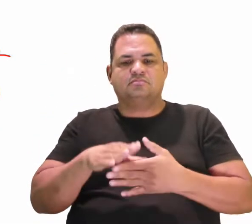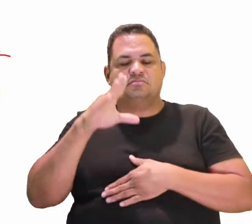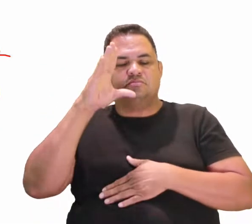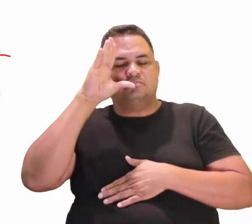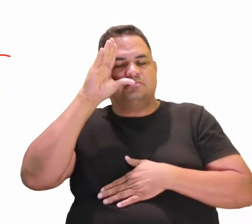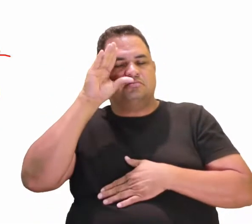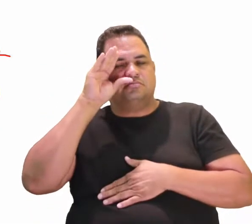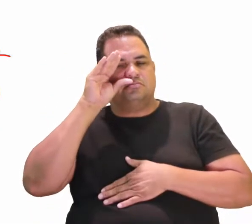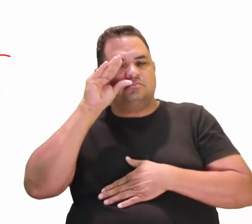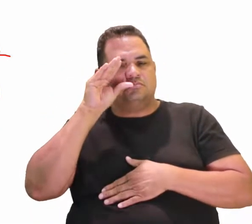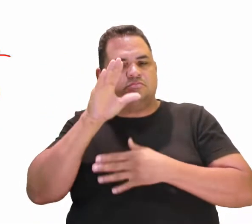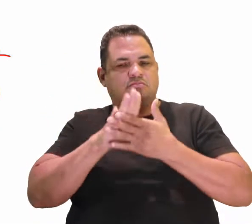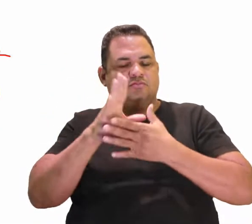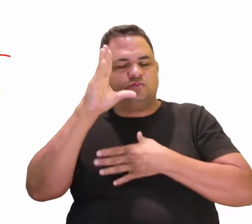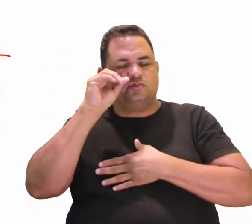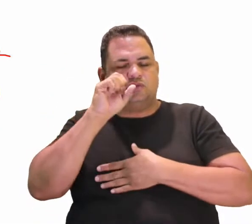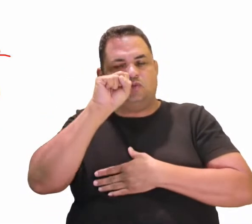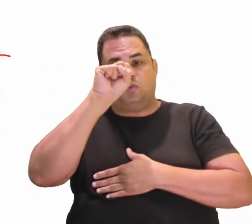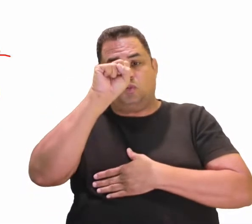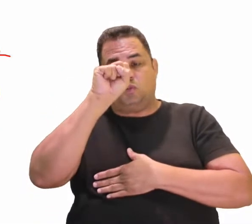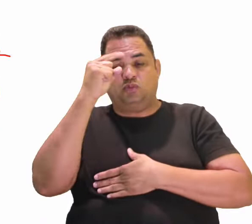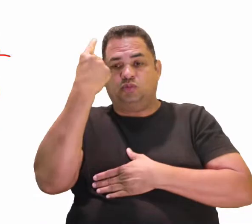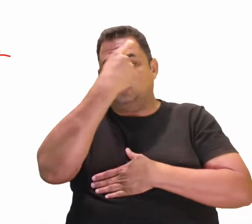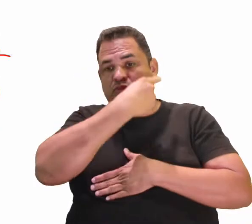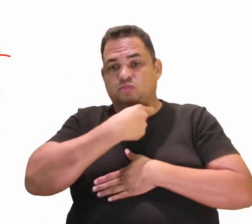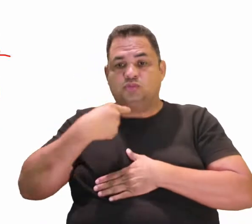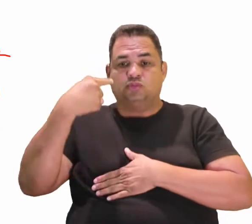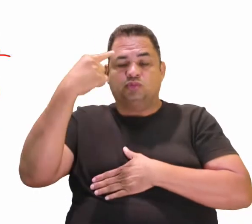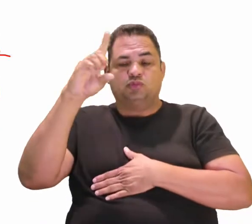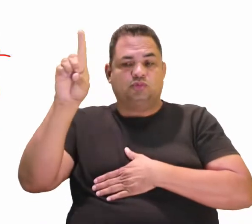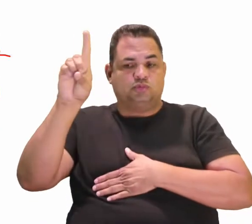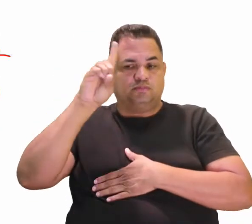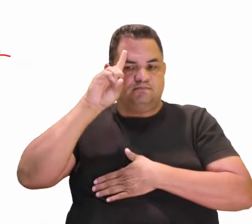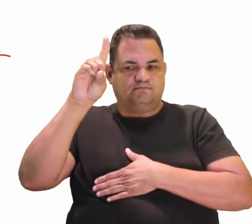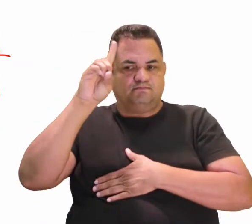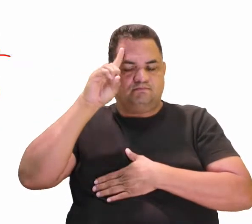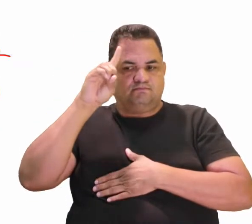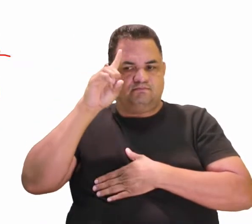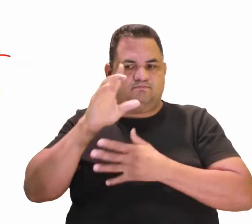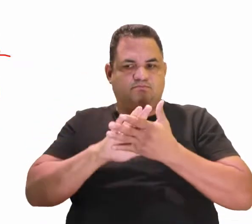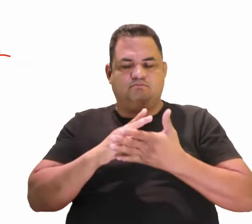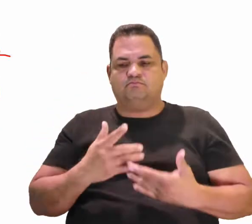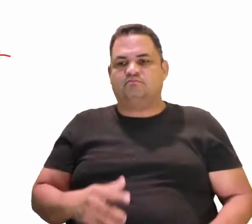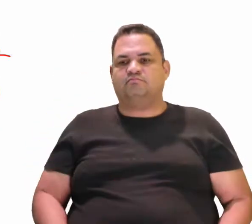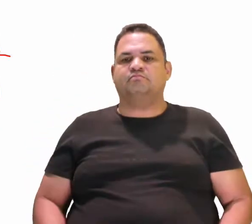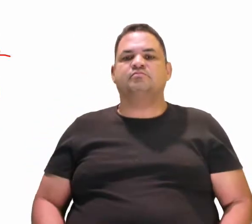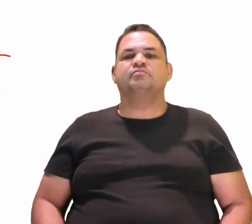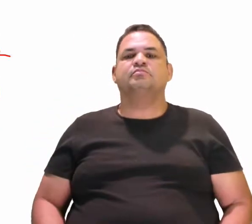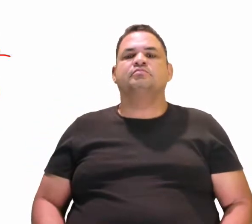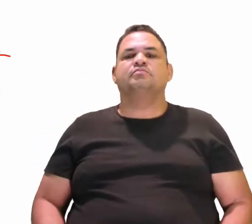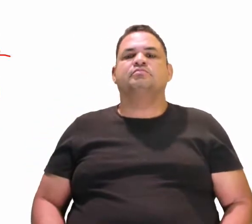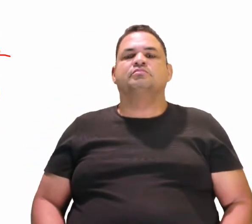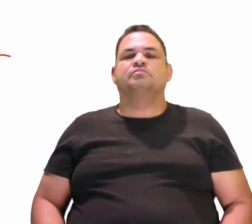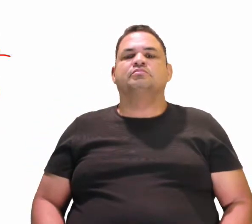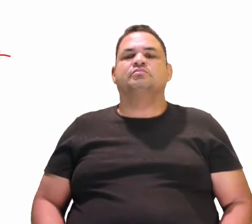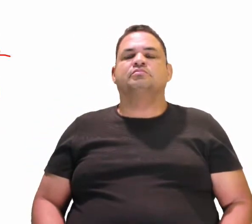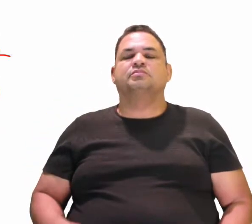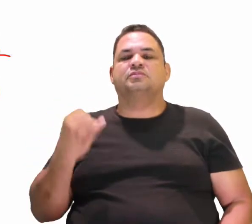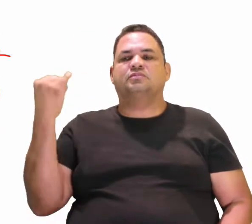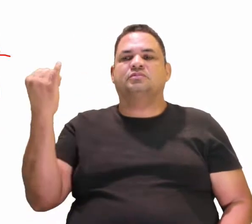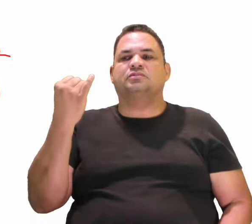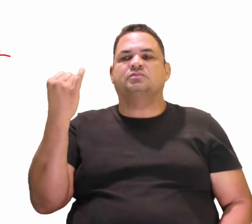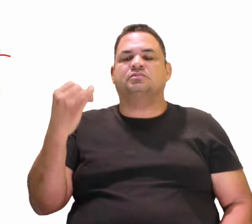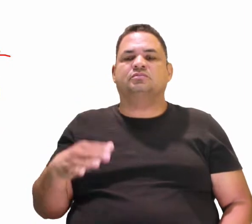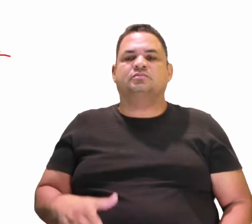8 horas por dia. Nem todo mundo consegue ter as 8 horas de sono por dia, elas são extremamente